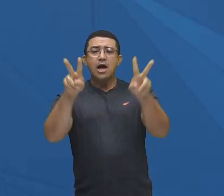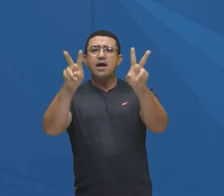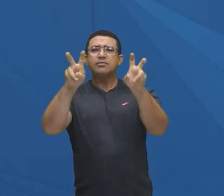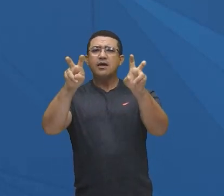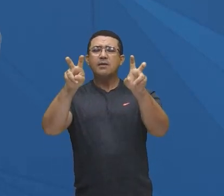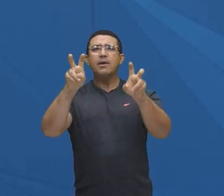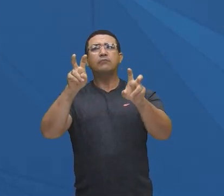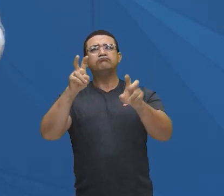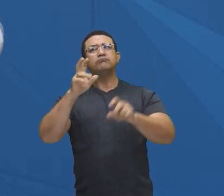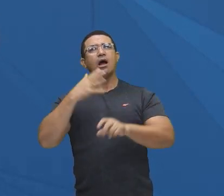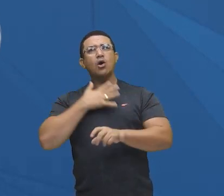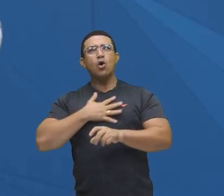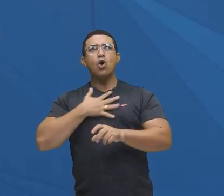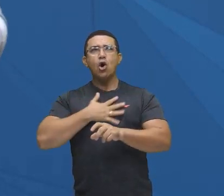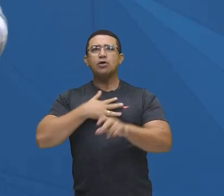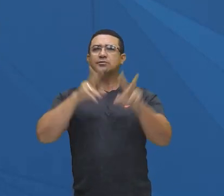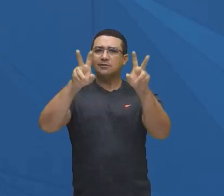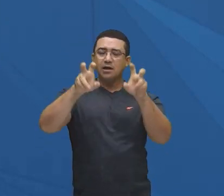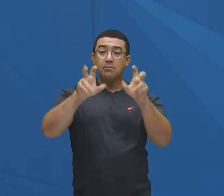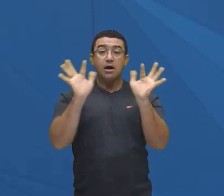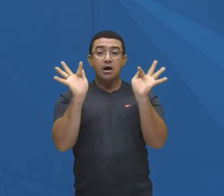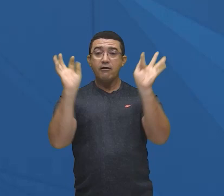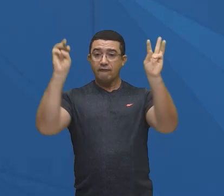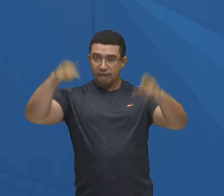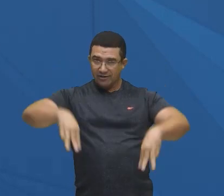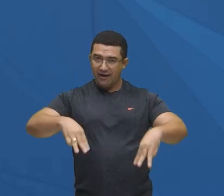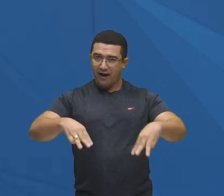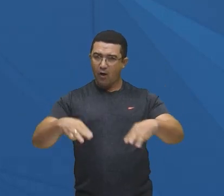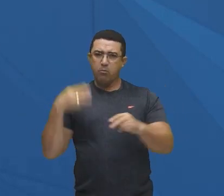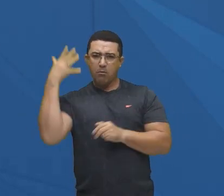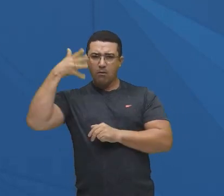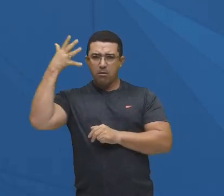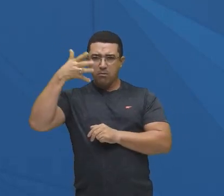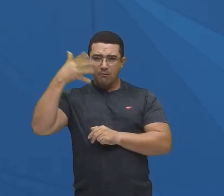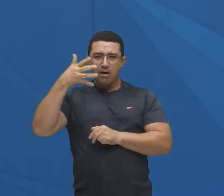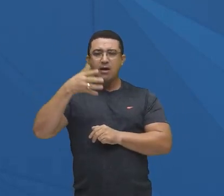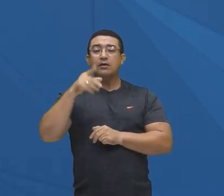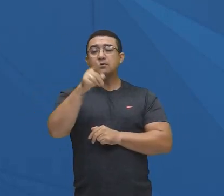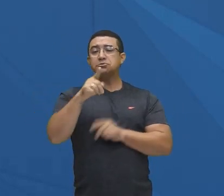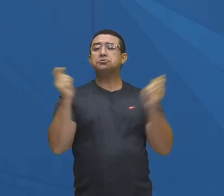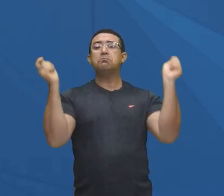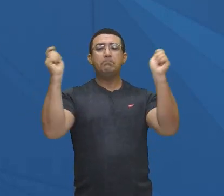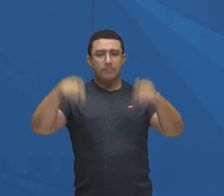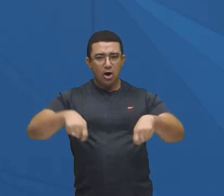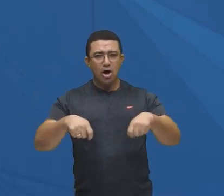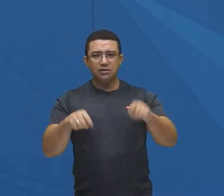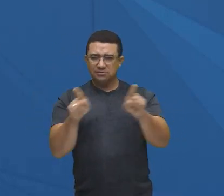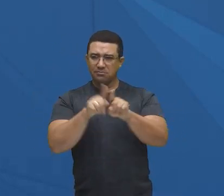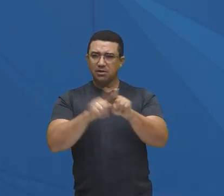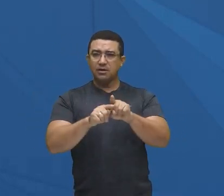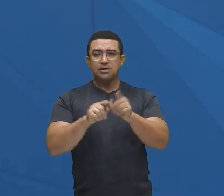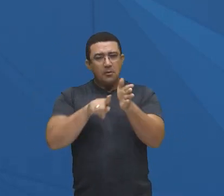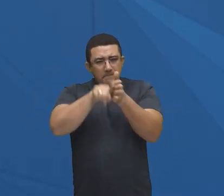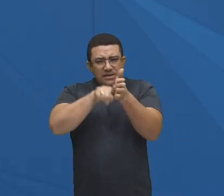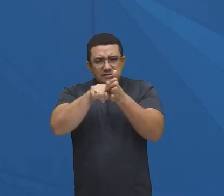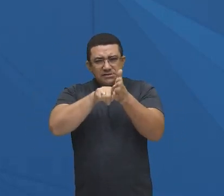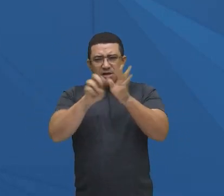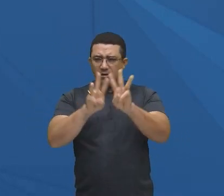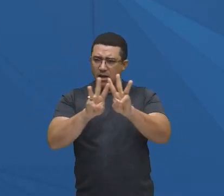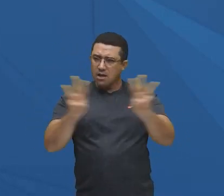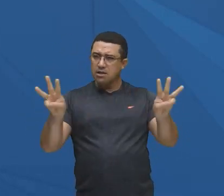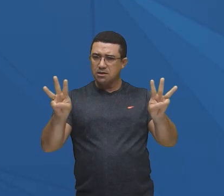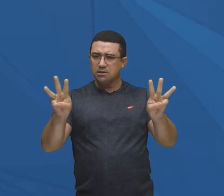tem interesse, no final da apresentação, que depois a gente vai disponibilizar no site, né, tem os links nos quais, né, eu fiz as